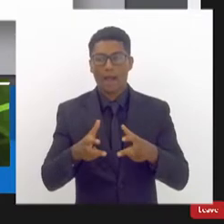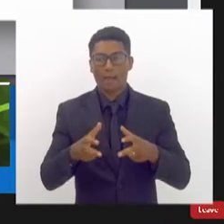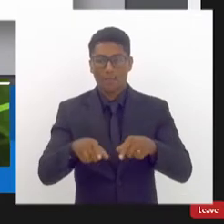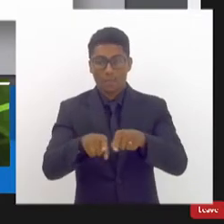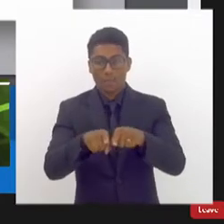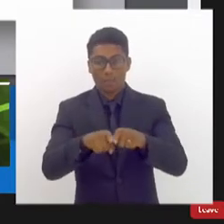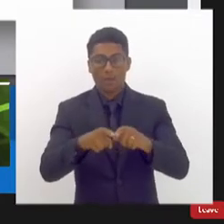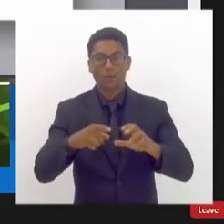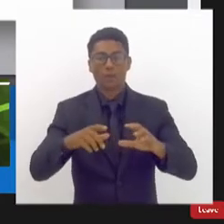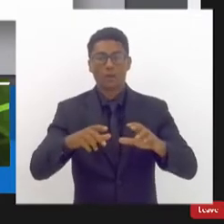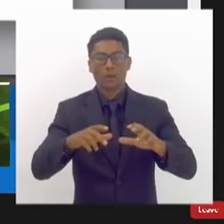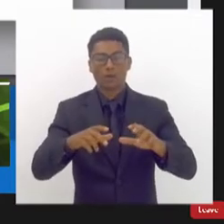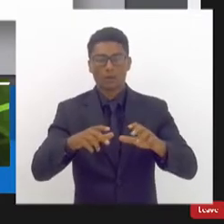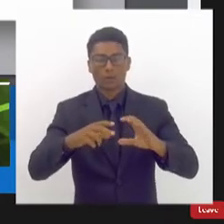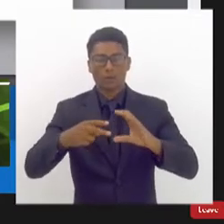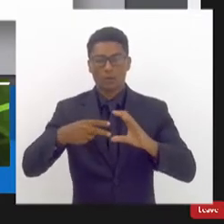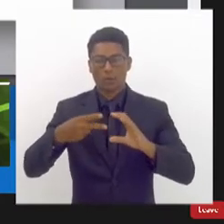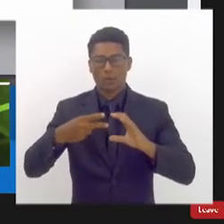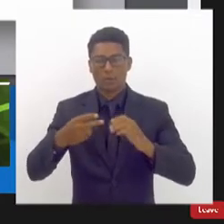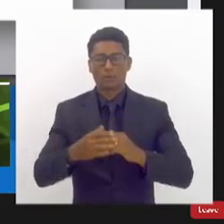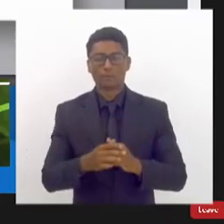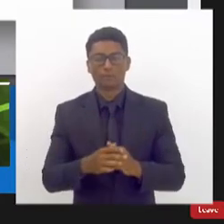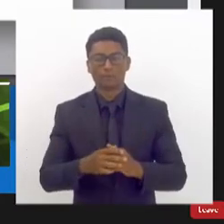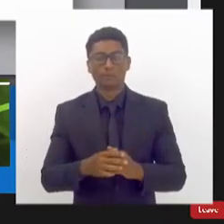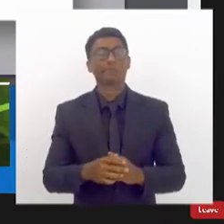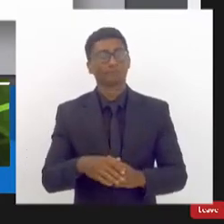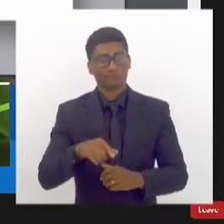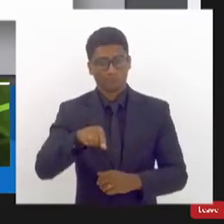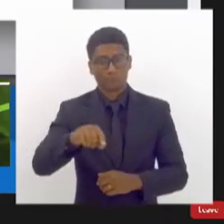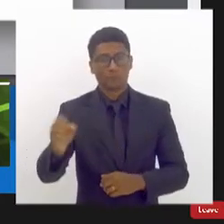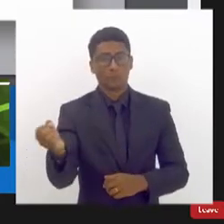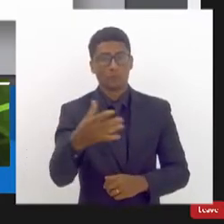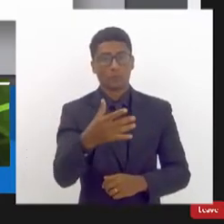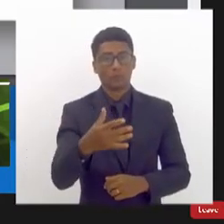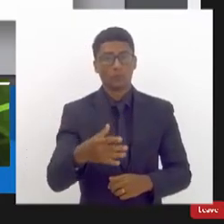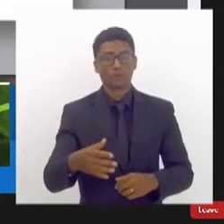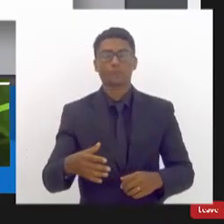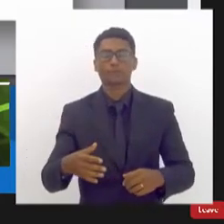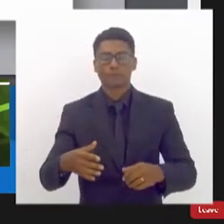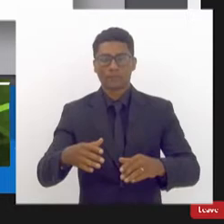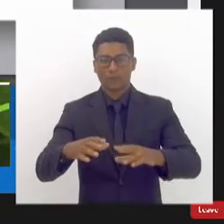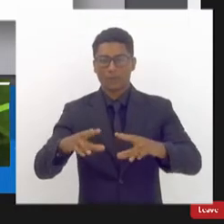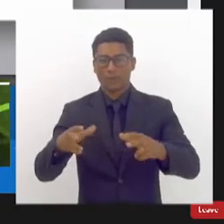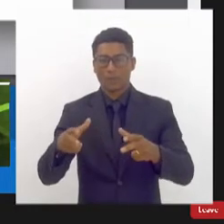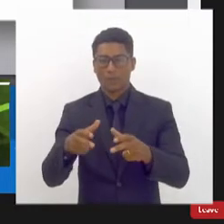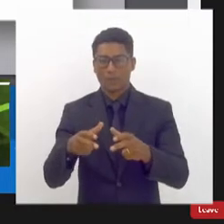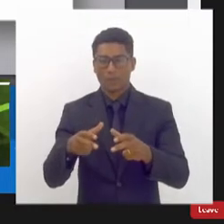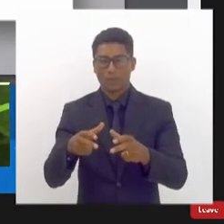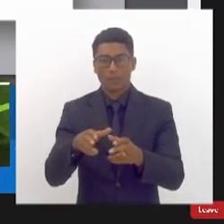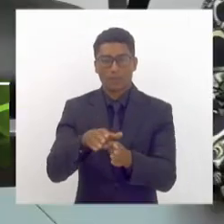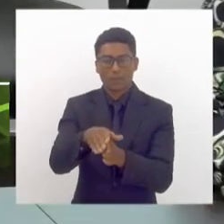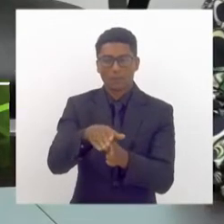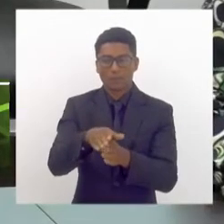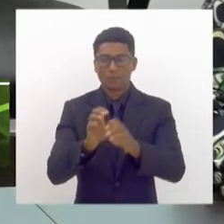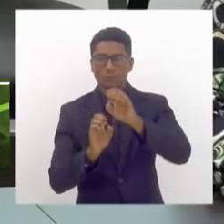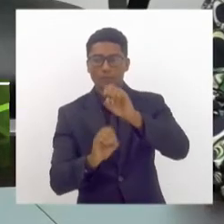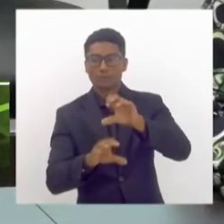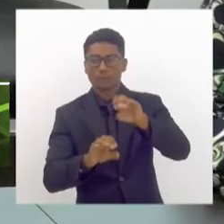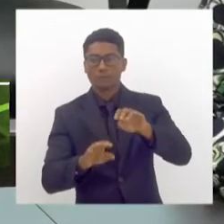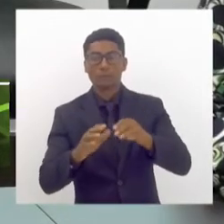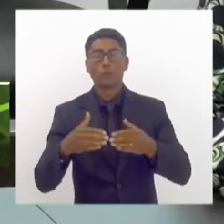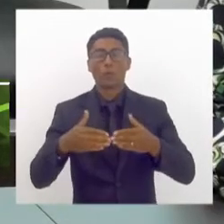Esse é um fato inédito na história do Conselho Estadual de Educação. Iniciou no período de gestão